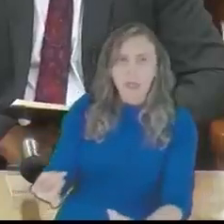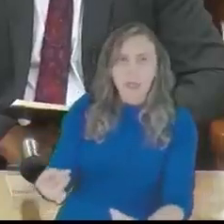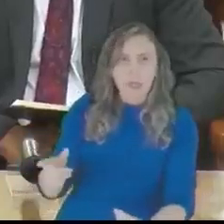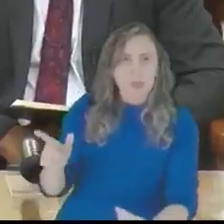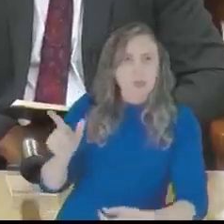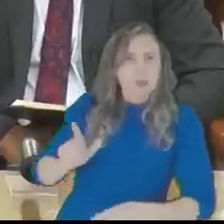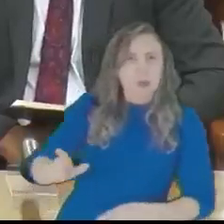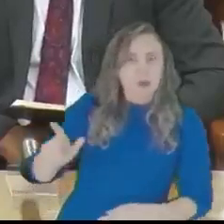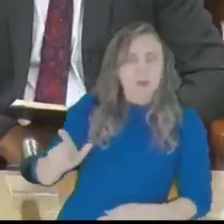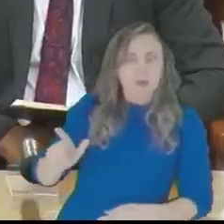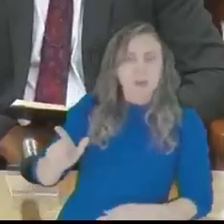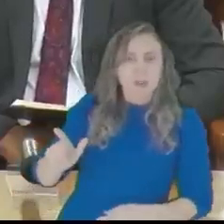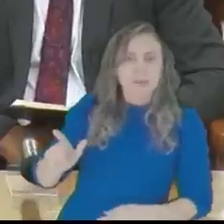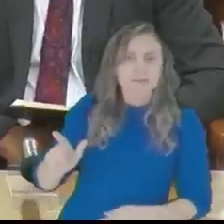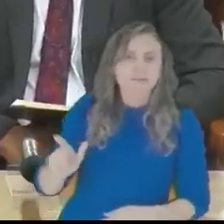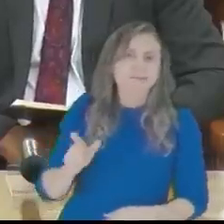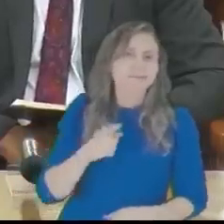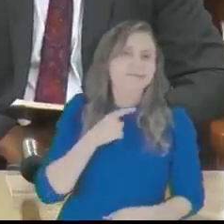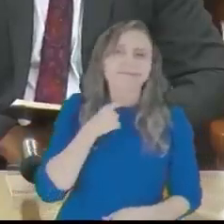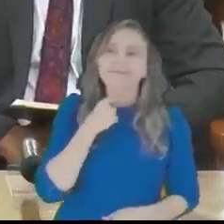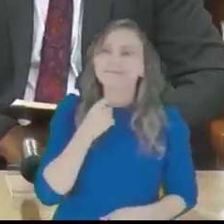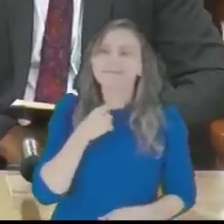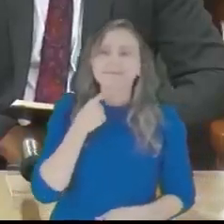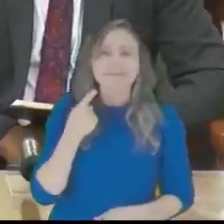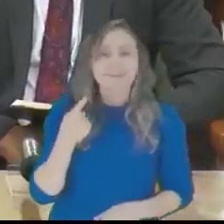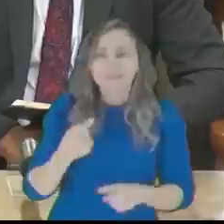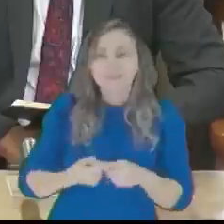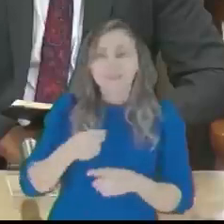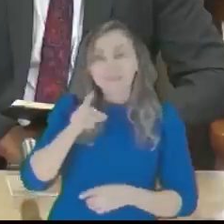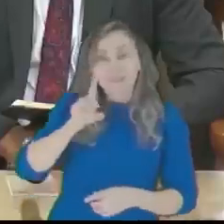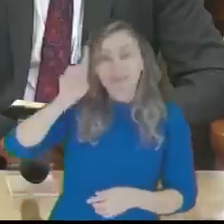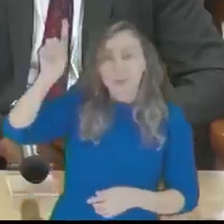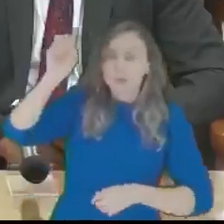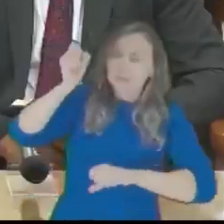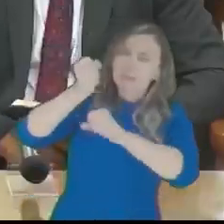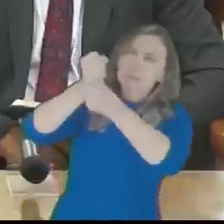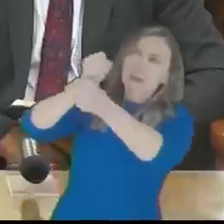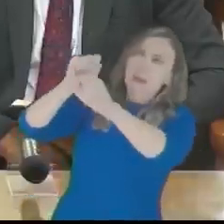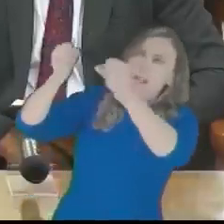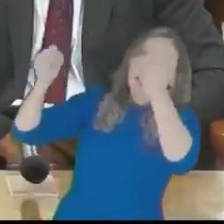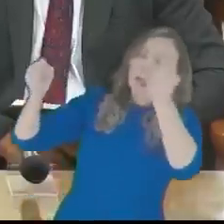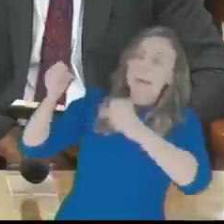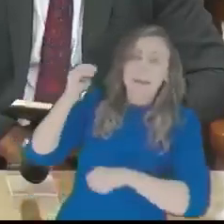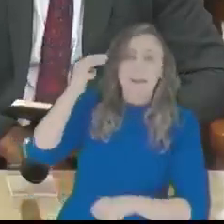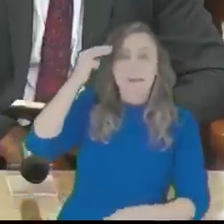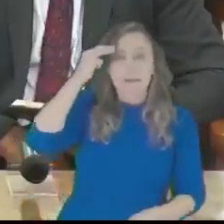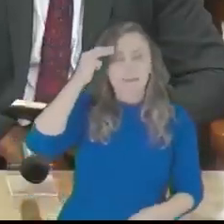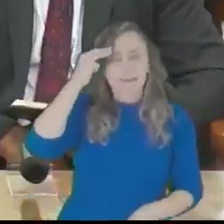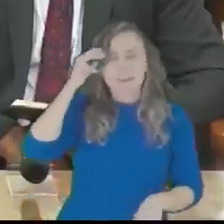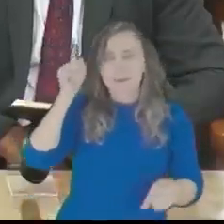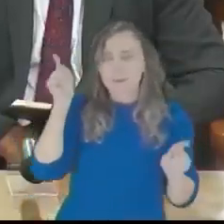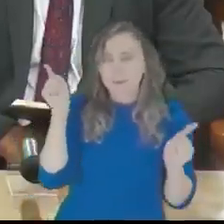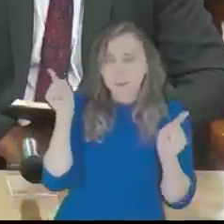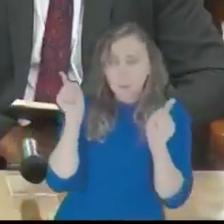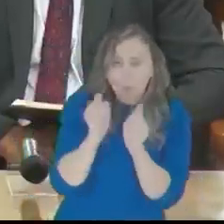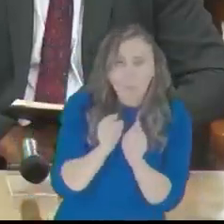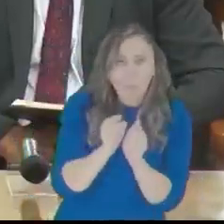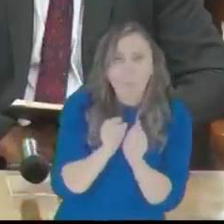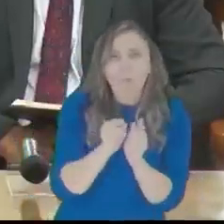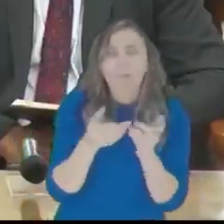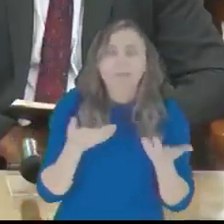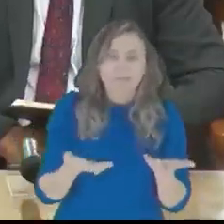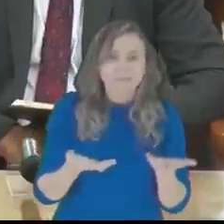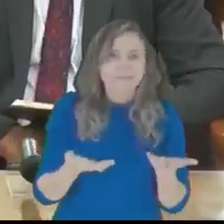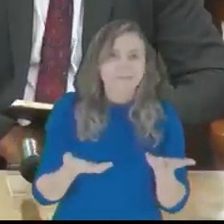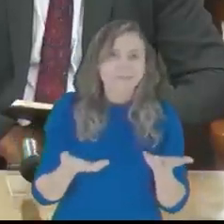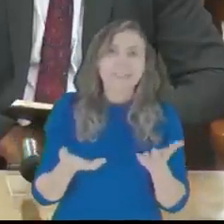lógica, humana, porque Deus é muito grande e a nossa mente é muito pequena, não dá para explicar tudo. É como Jesus, verdadeiro